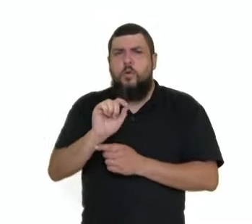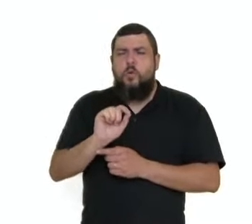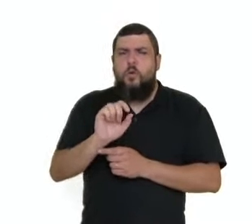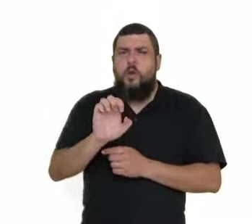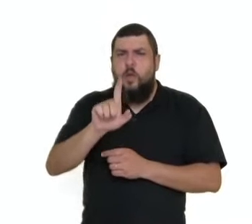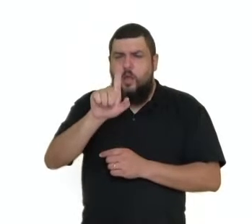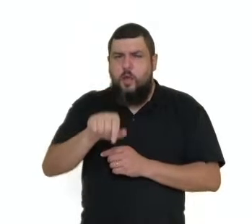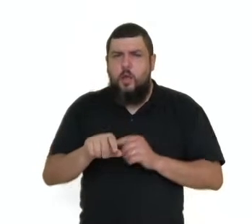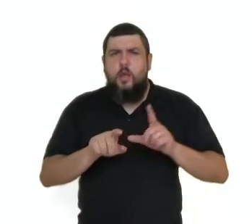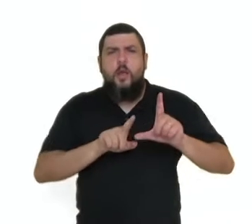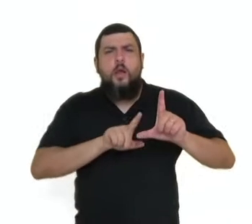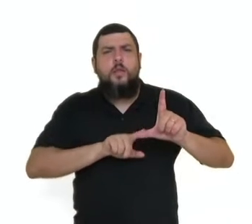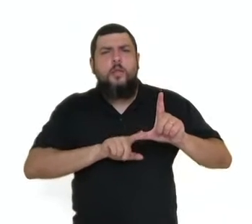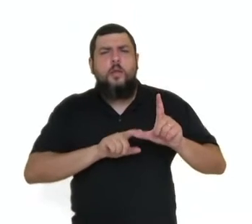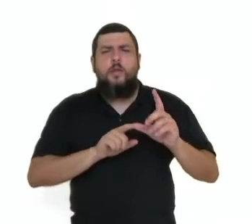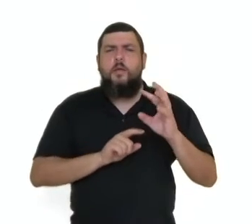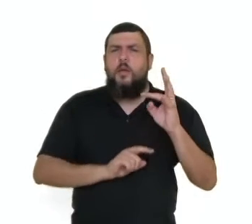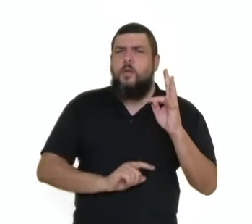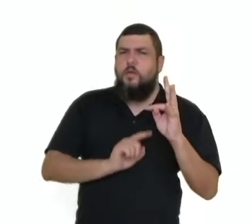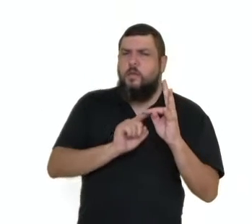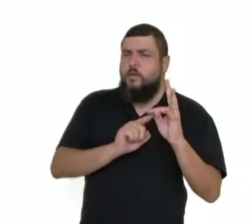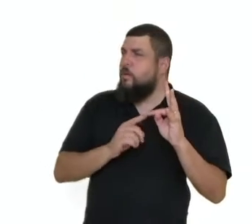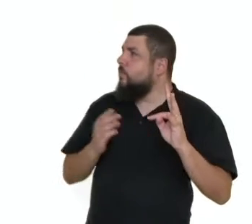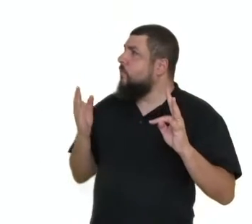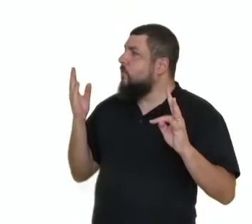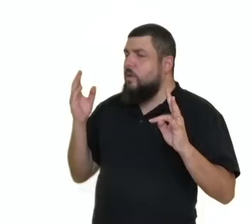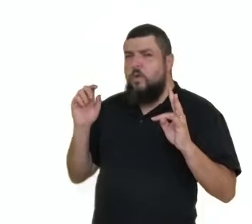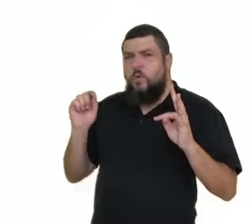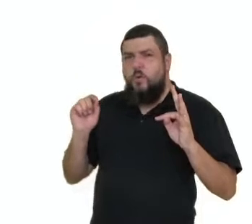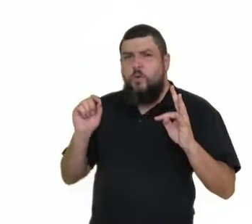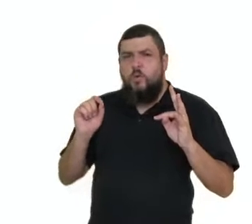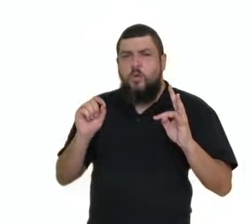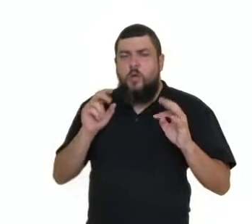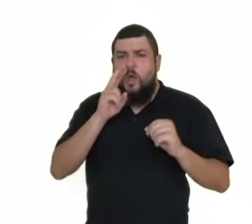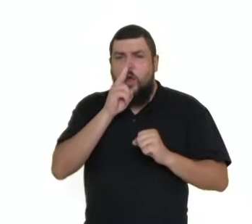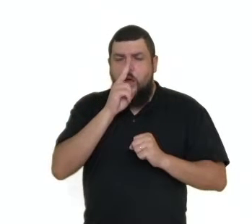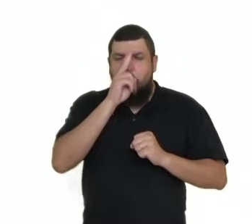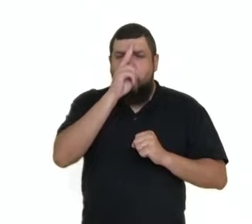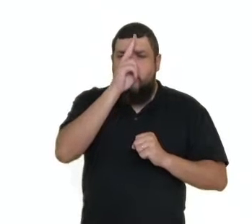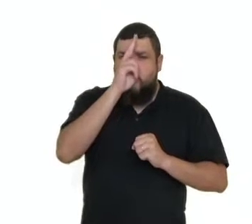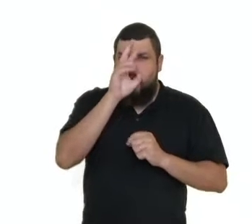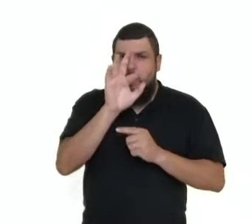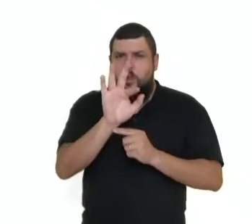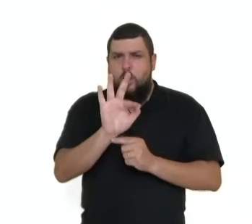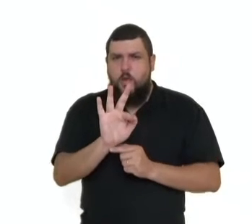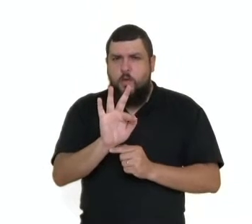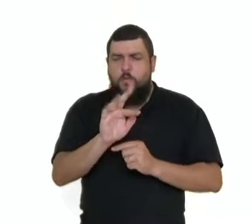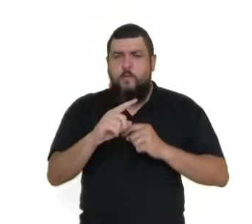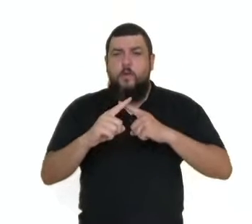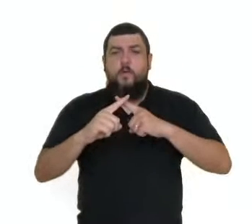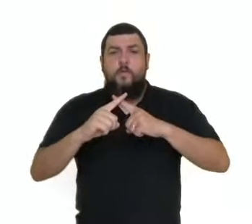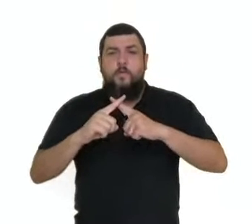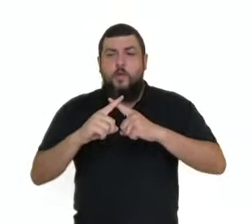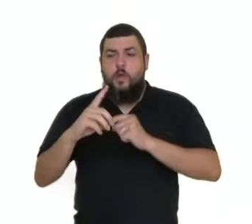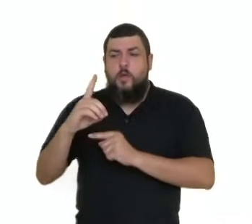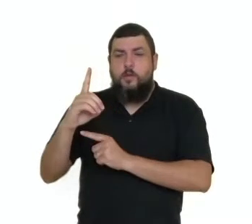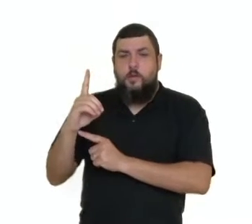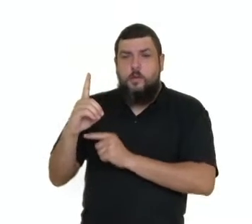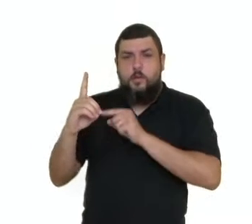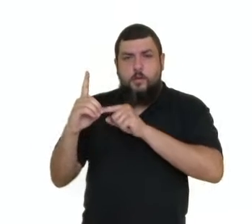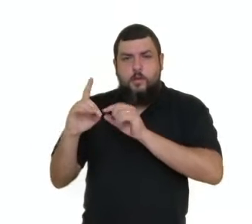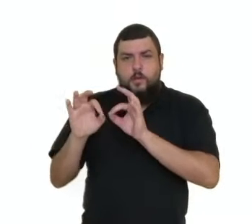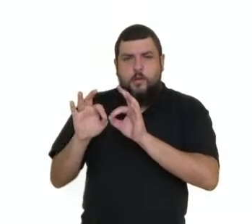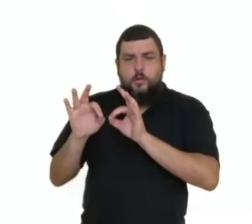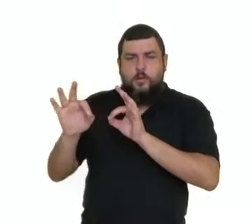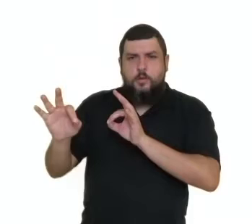esse Tzinho que você está vendo aqui, que é igual a força vezes distância, onde, no caso, tal é igual a F vezes D, em que nós